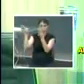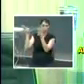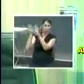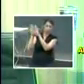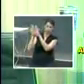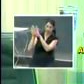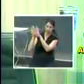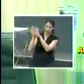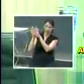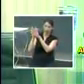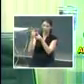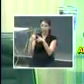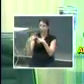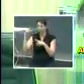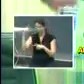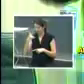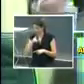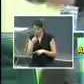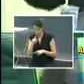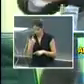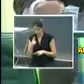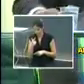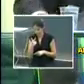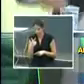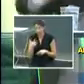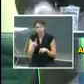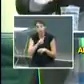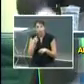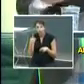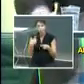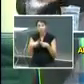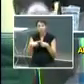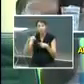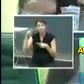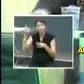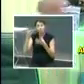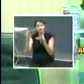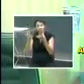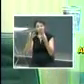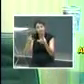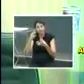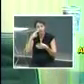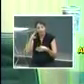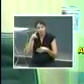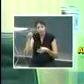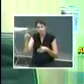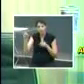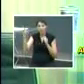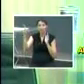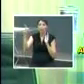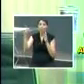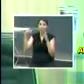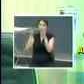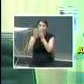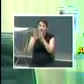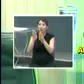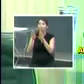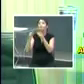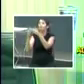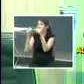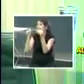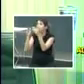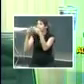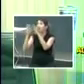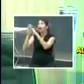não é porque Ele não nos ama, irmão, é porque Ele quer ver se nós verdadeiramente vamos insistir e bater: Senhor, abre para mim,